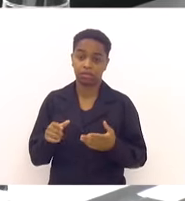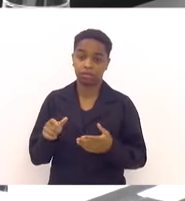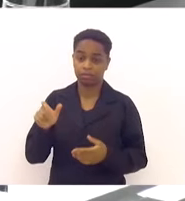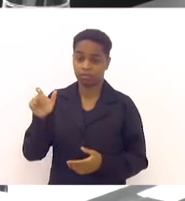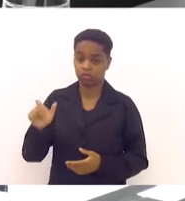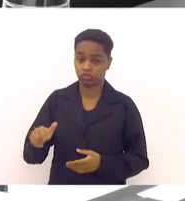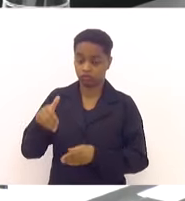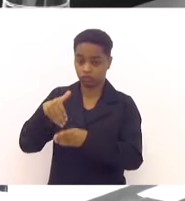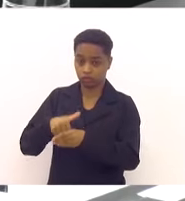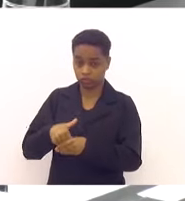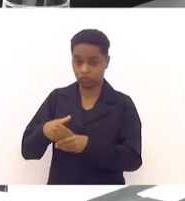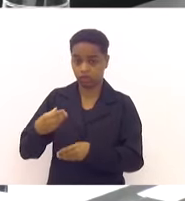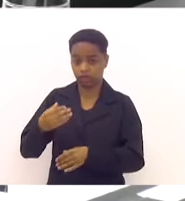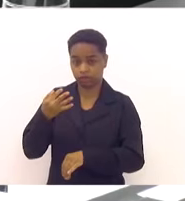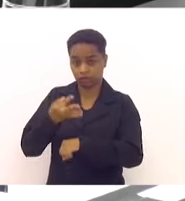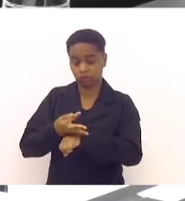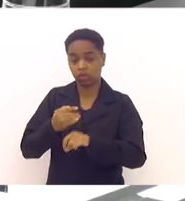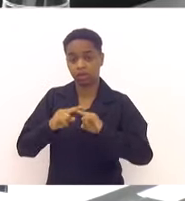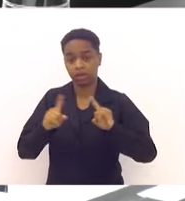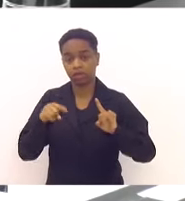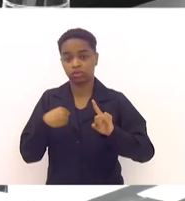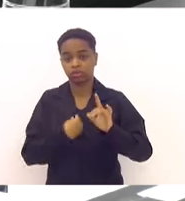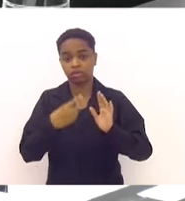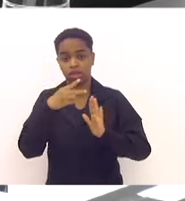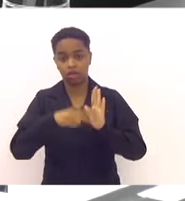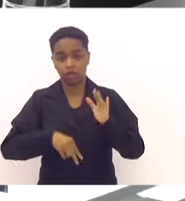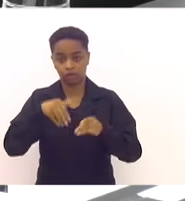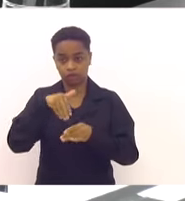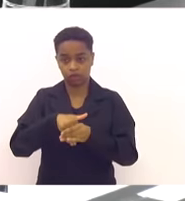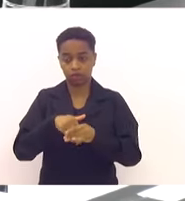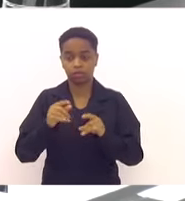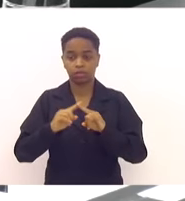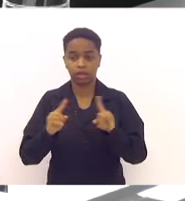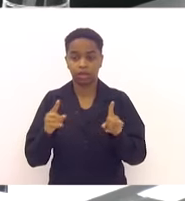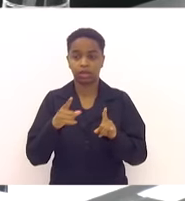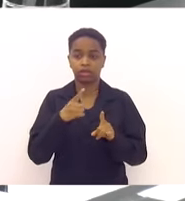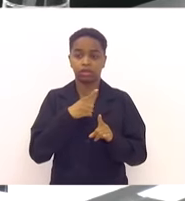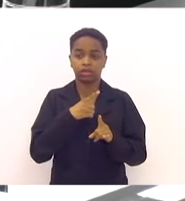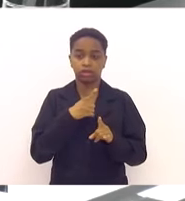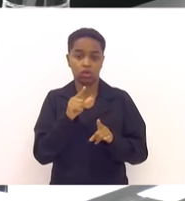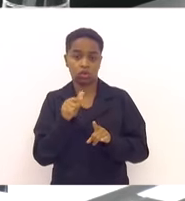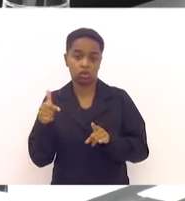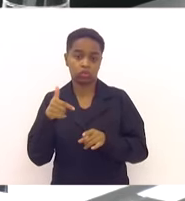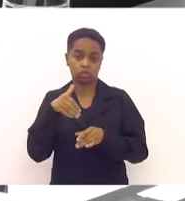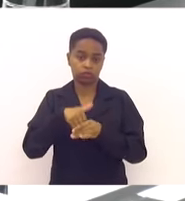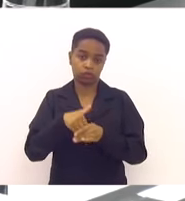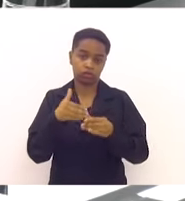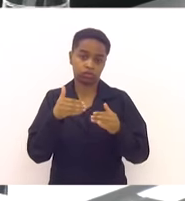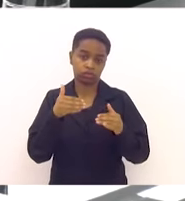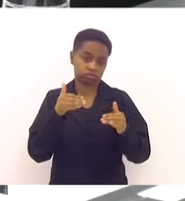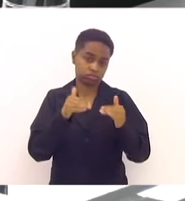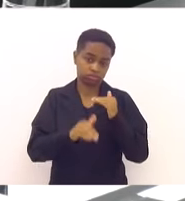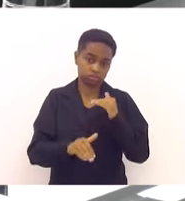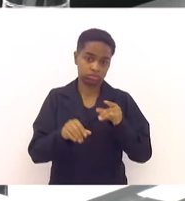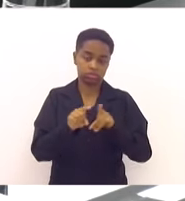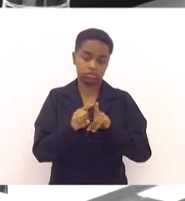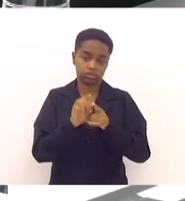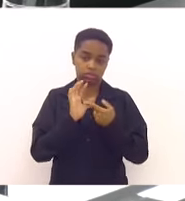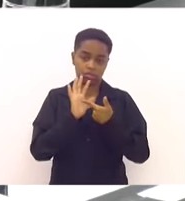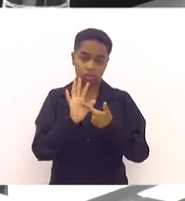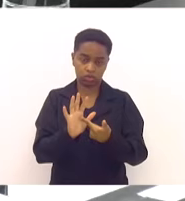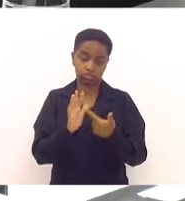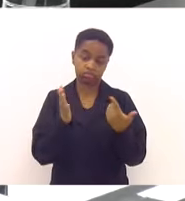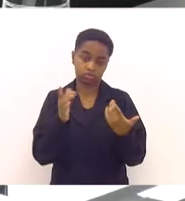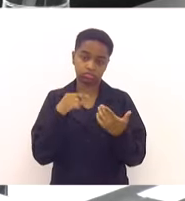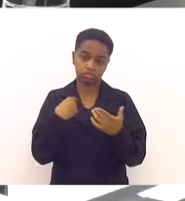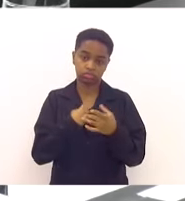presente, a gente faz a leitura do voto. Mas havendo aqui um outro voto divergente, o voto é apresentado também. E a